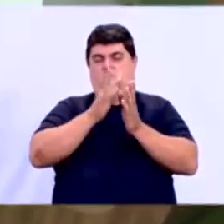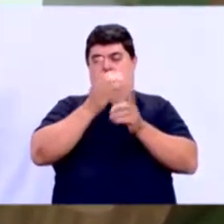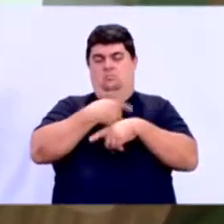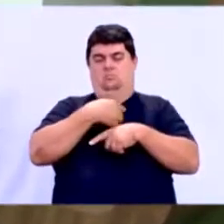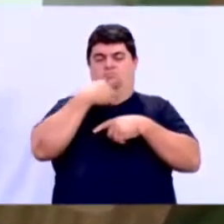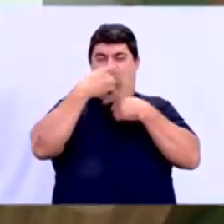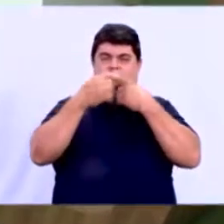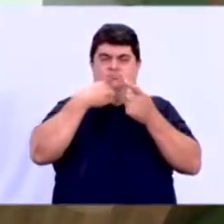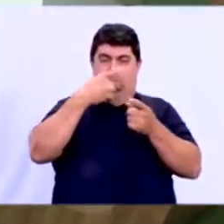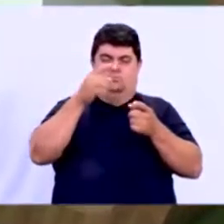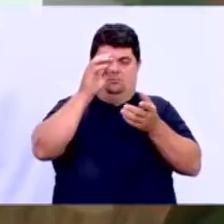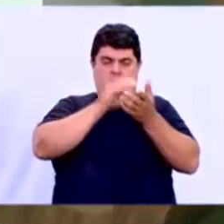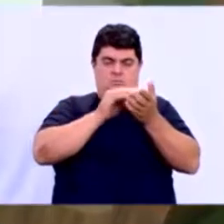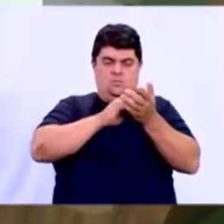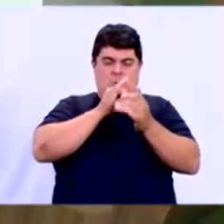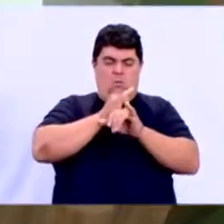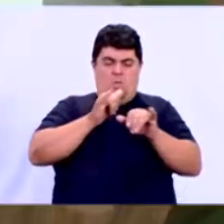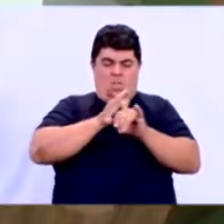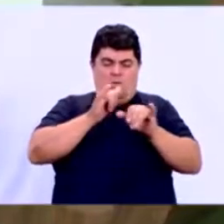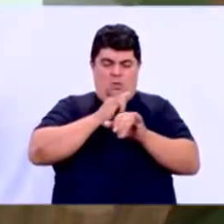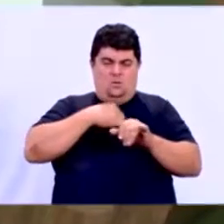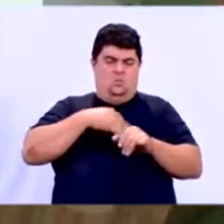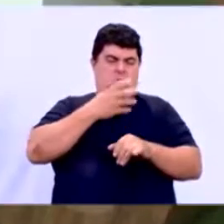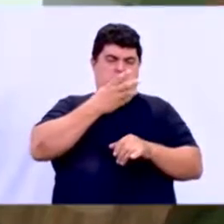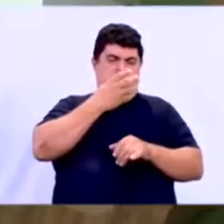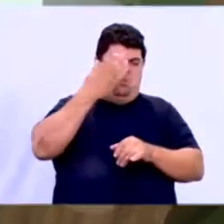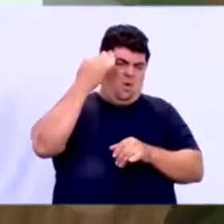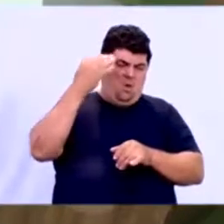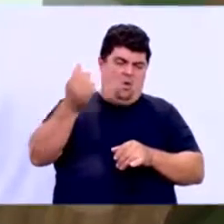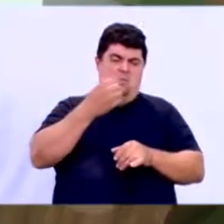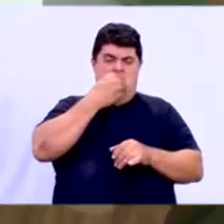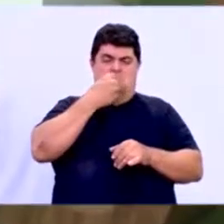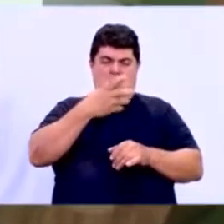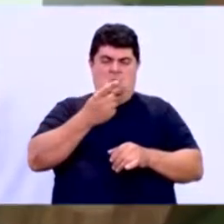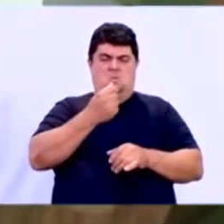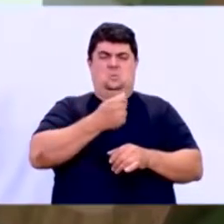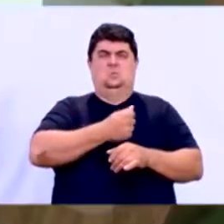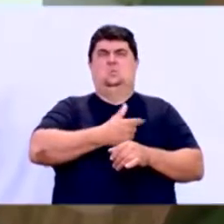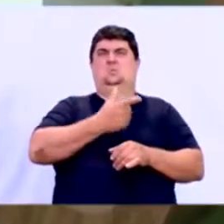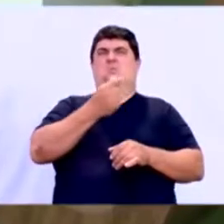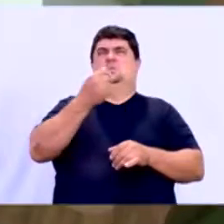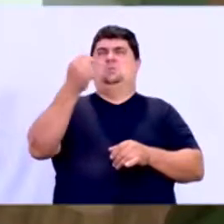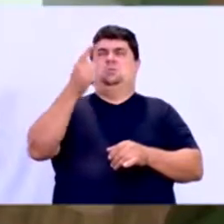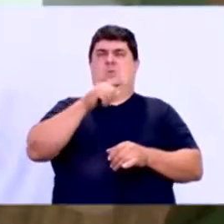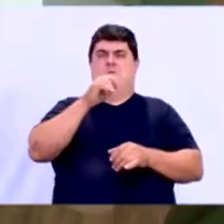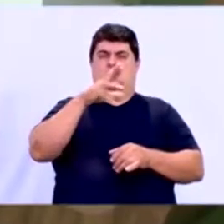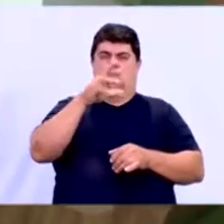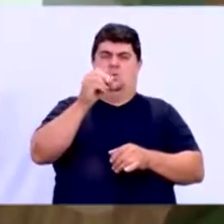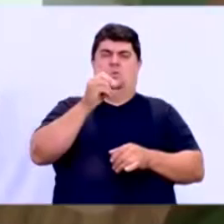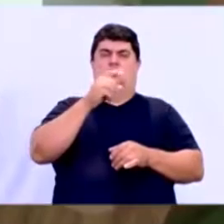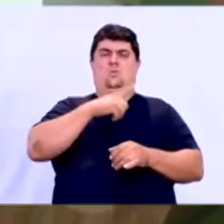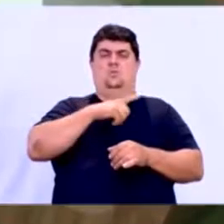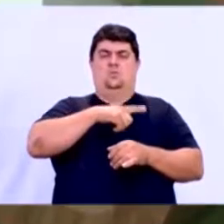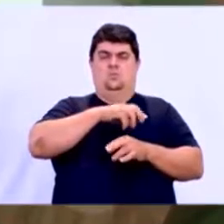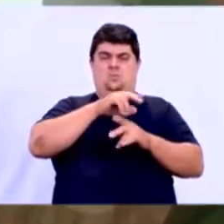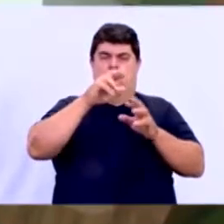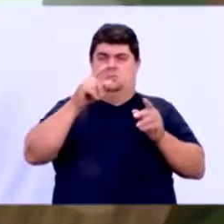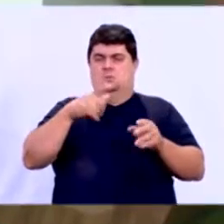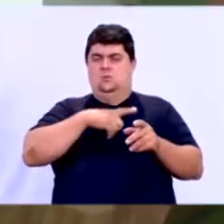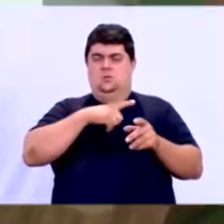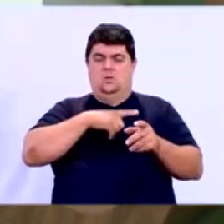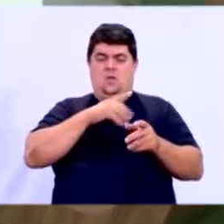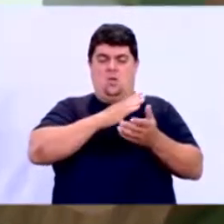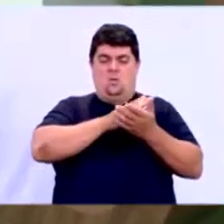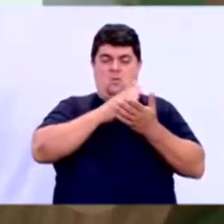que demonstram que o negócio é muito rentável, lucrativo, quando você sabe que não é, você recebe o financiamento, abre o negócio e